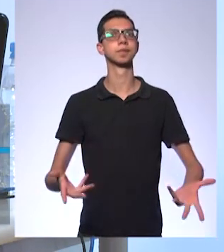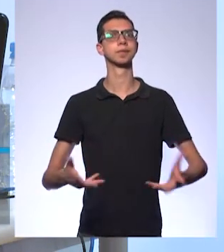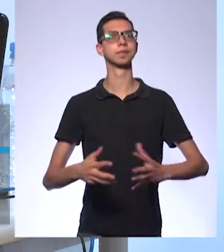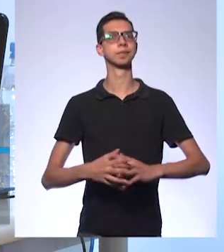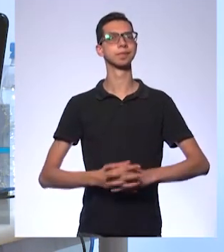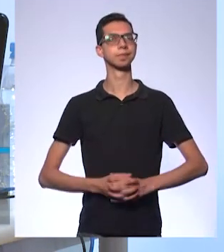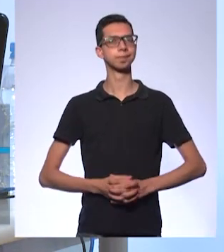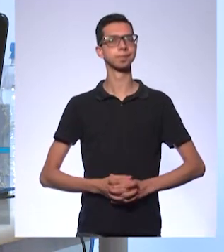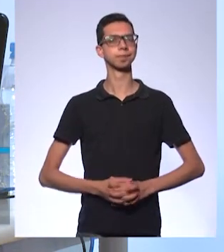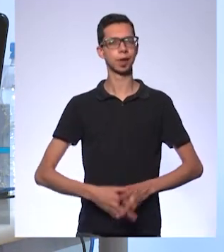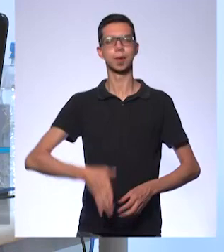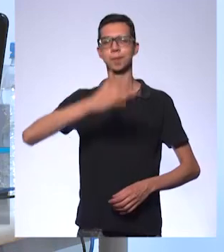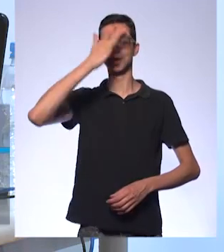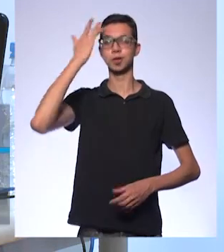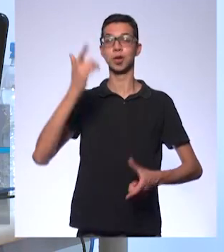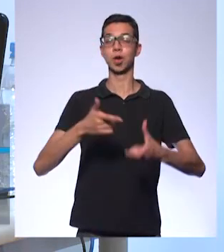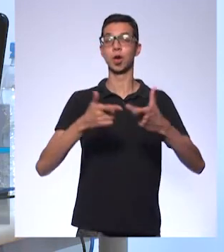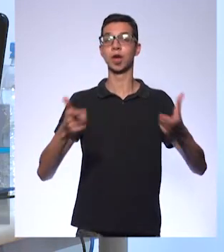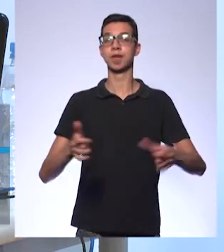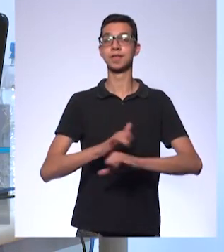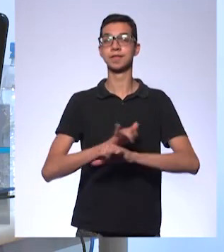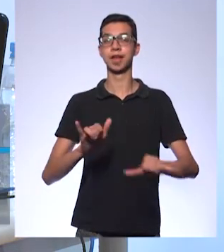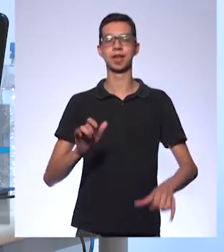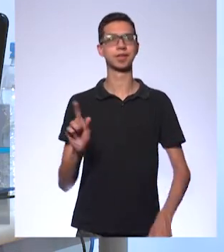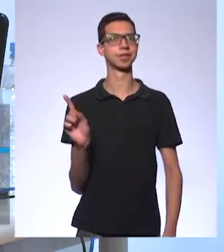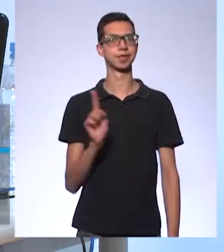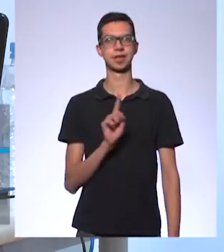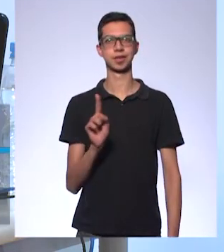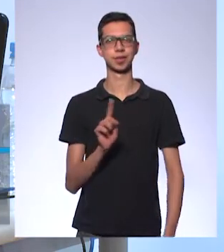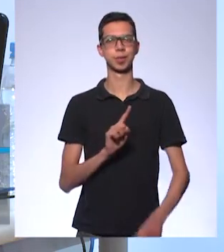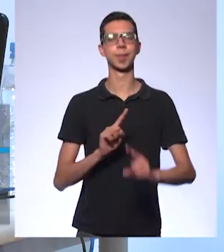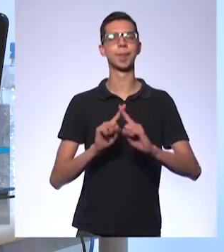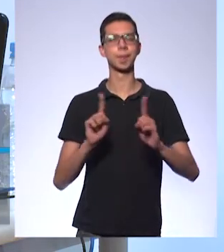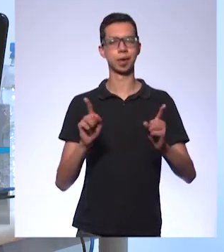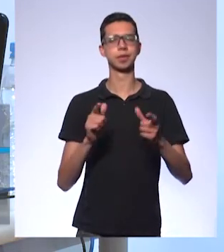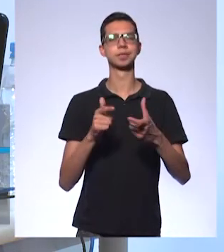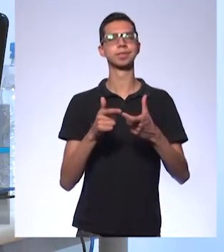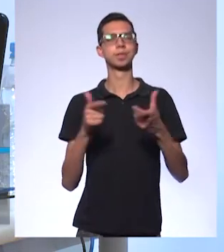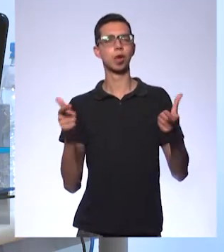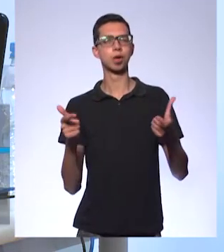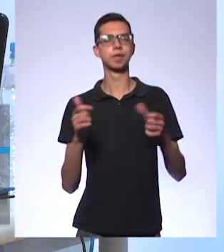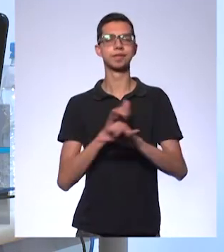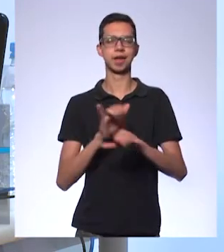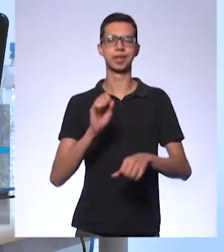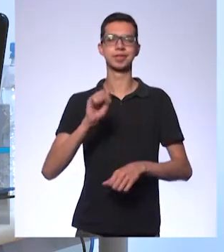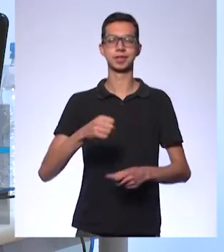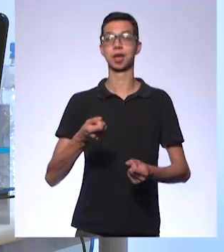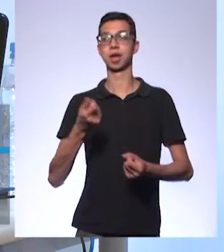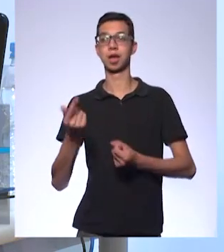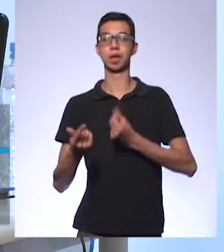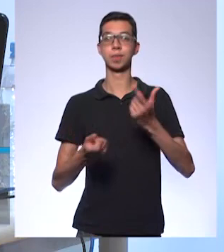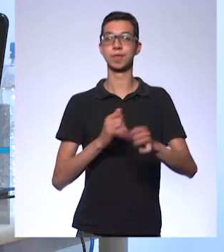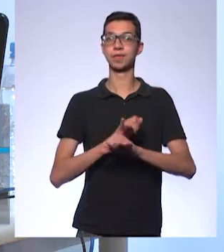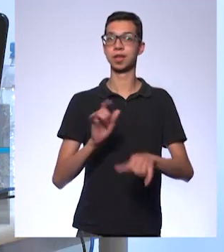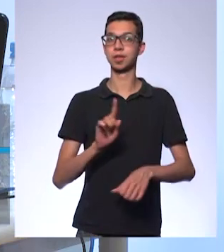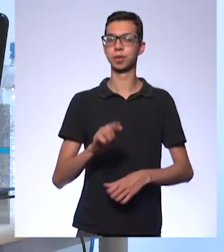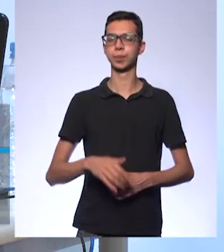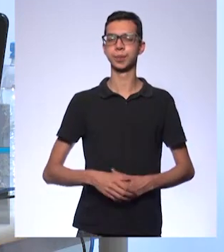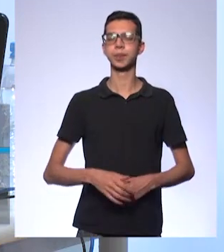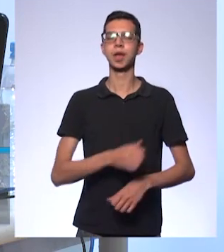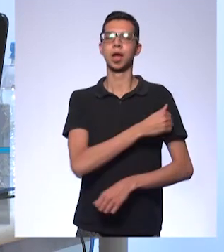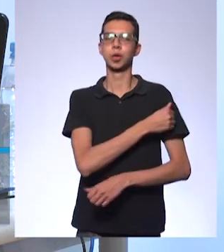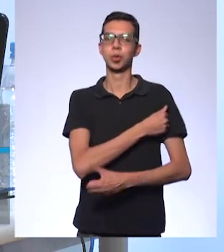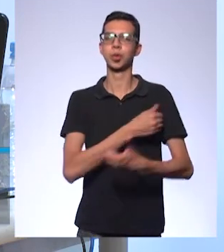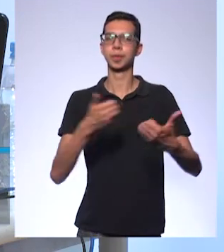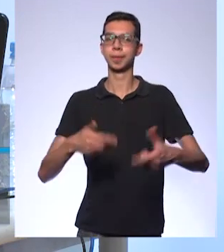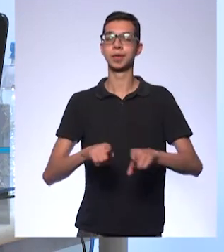Tem gente dizendo não, Cíntia. Mas a maioria aqui, sim. E aí um aluno pontuou aqui, para toda ação há uma reação.